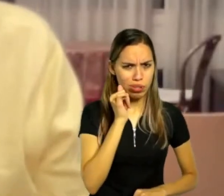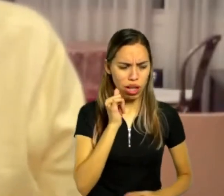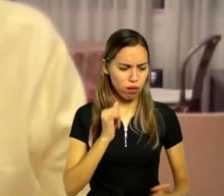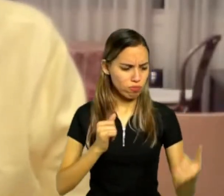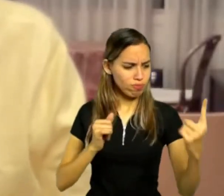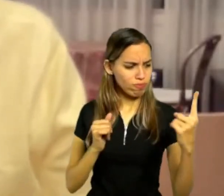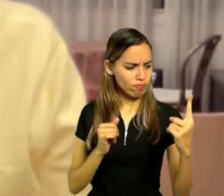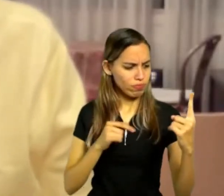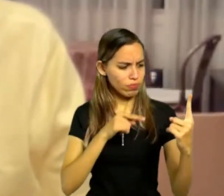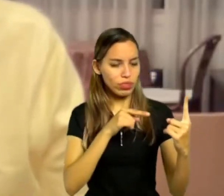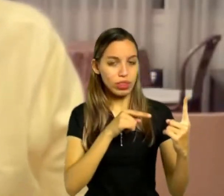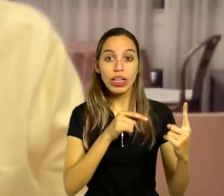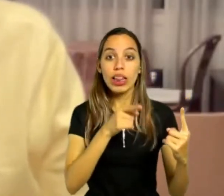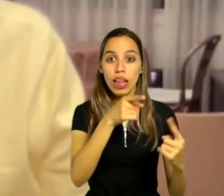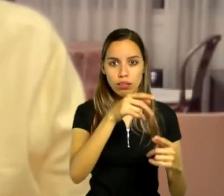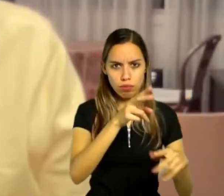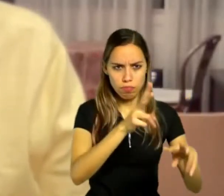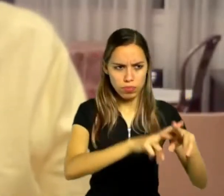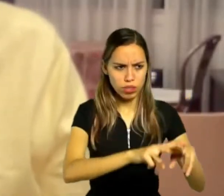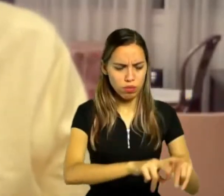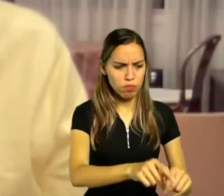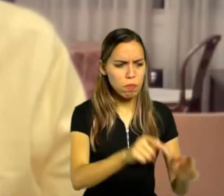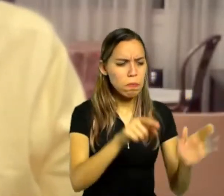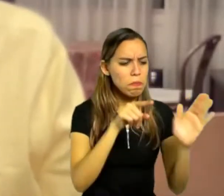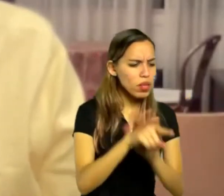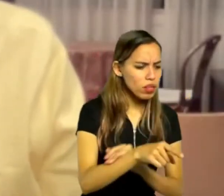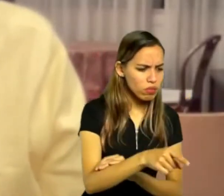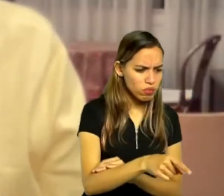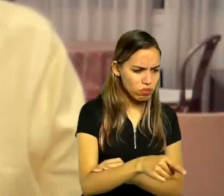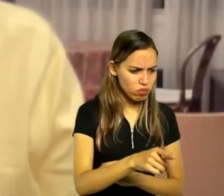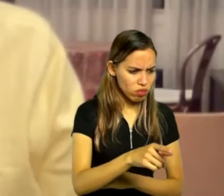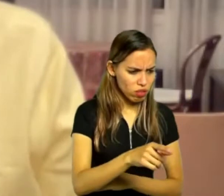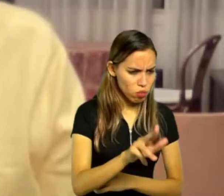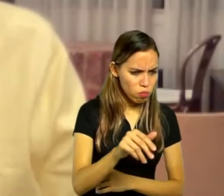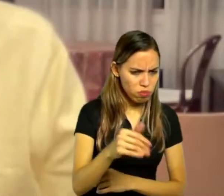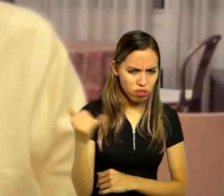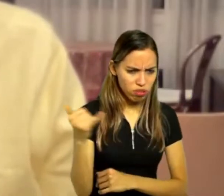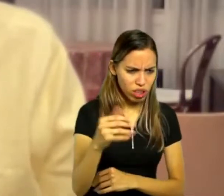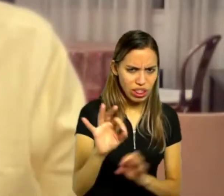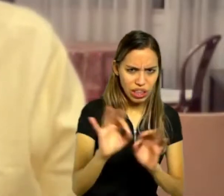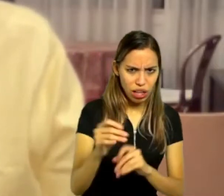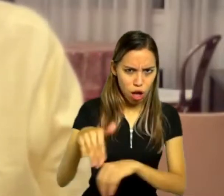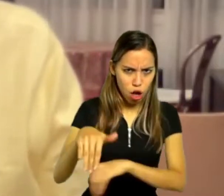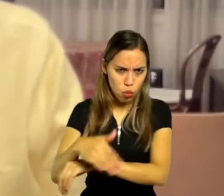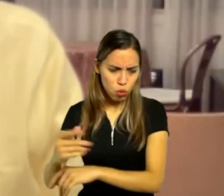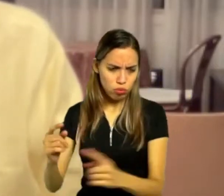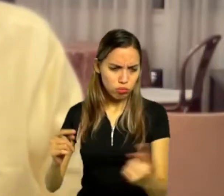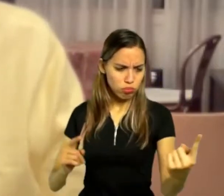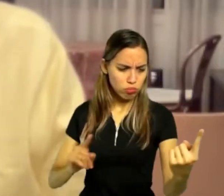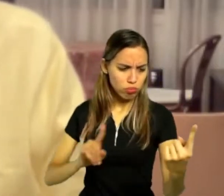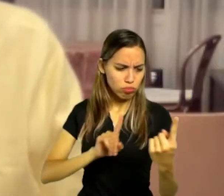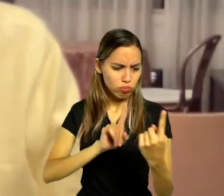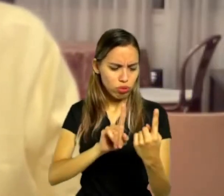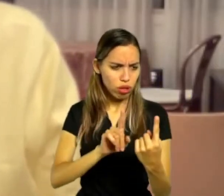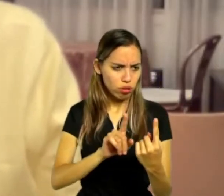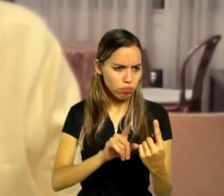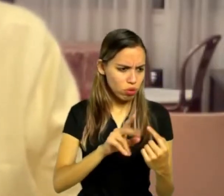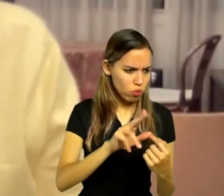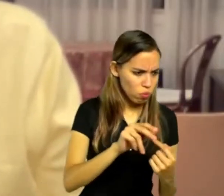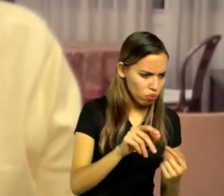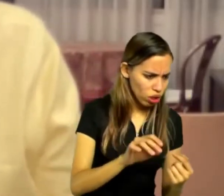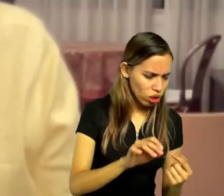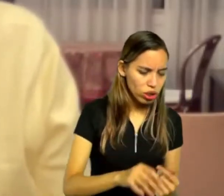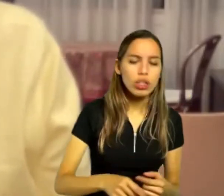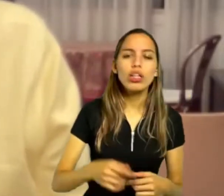Não. Nunca falaram uma gracinha? Não. Nunca encostaram em você no transporte público? Ela disse: não.